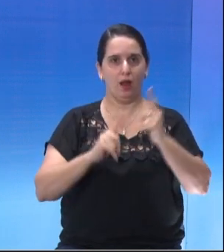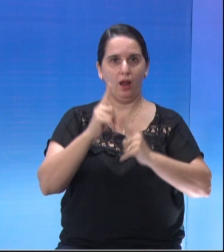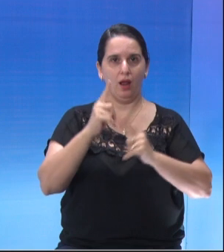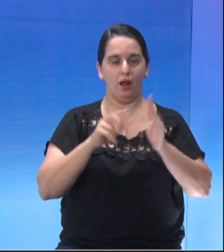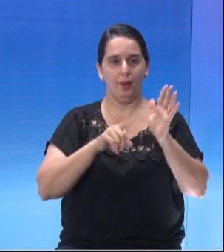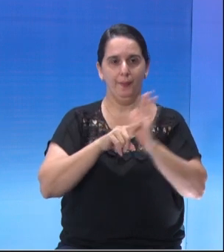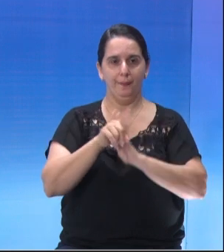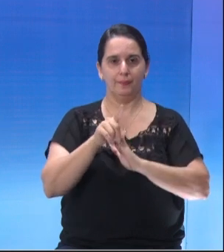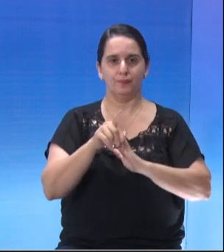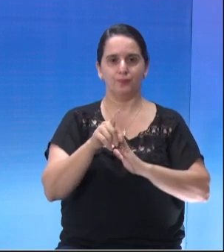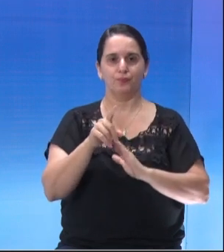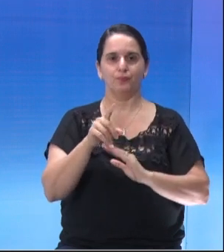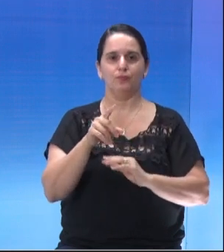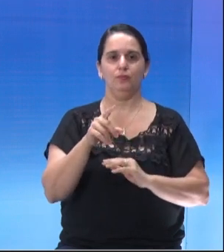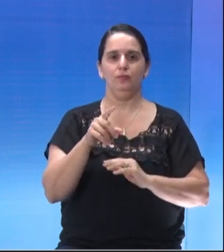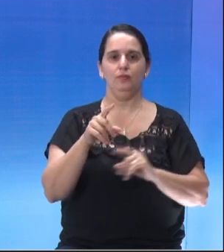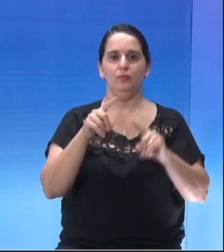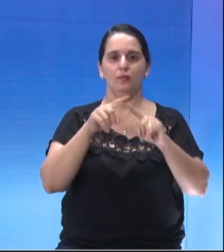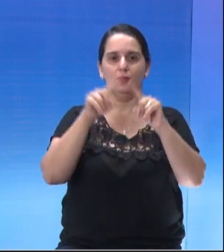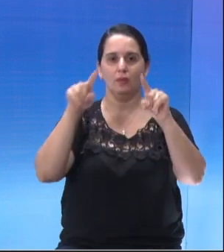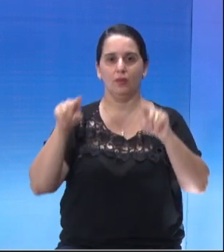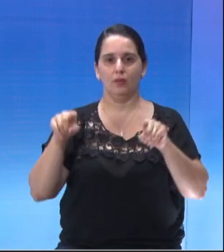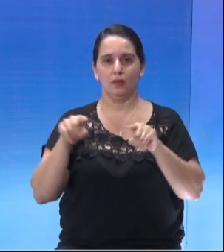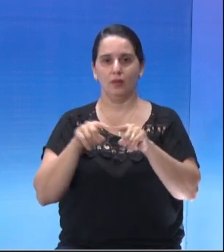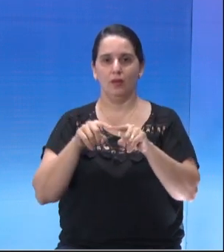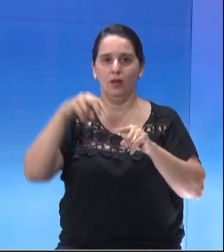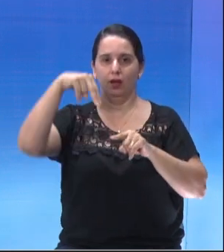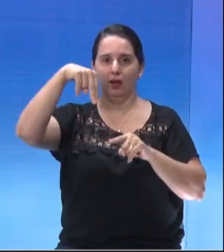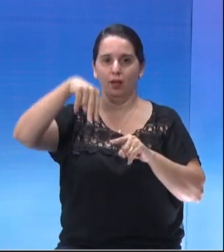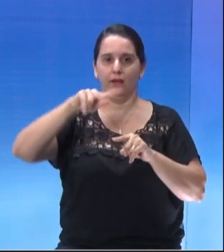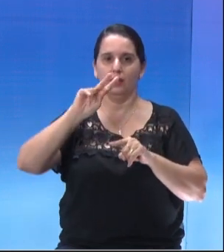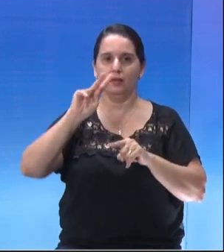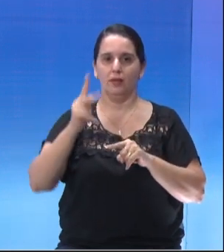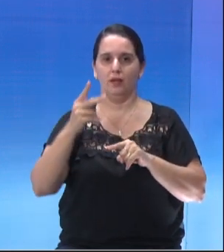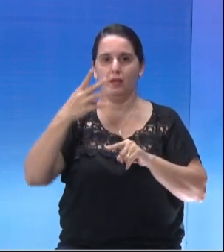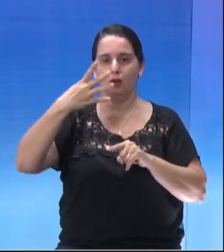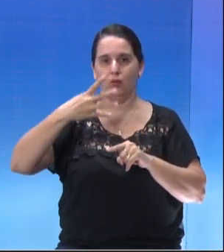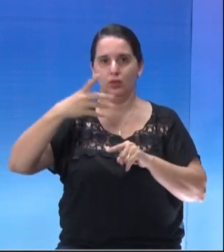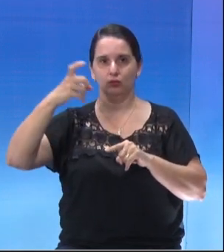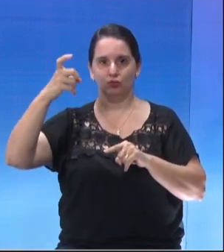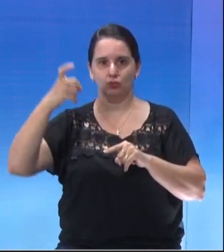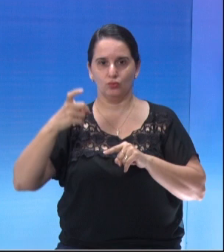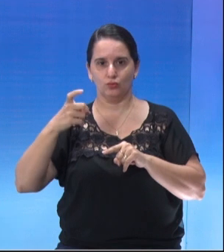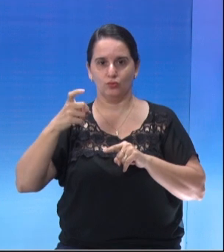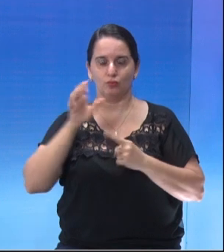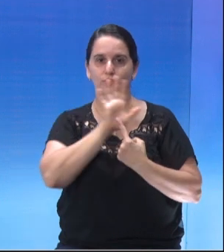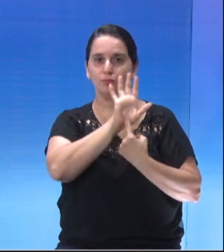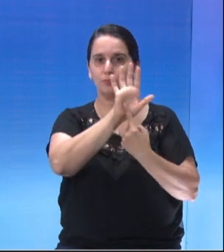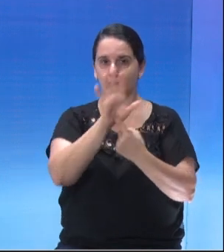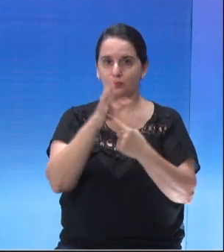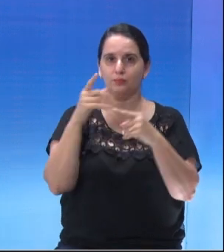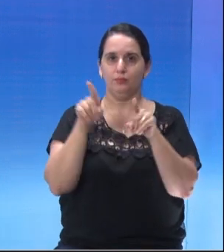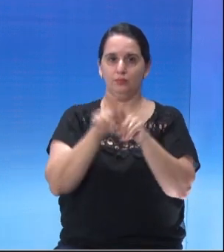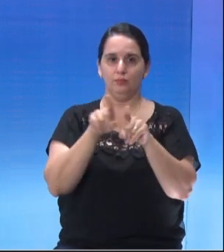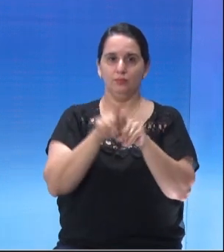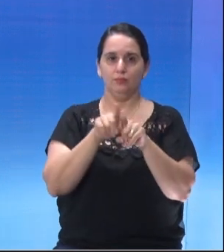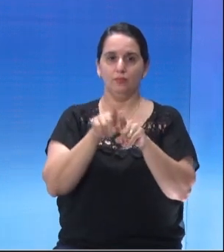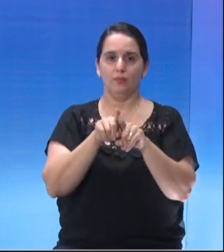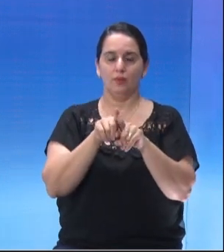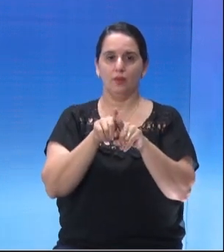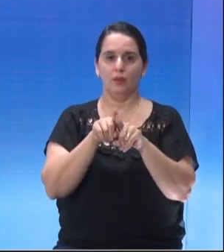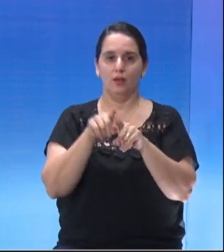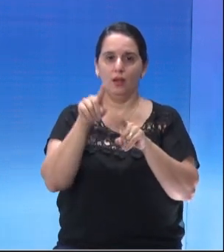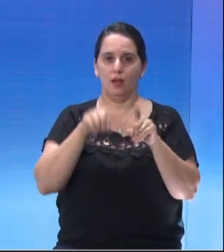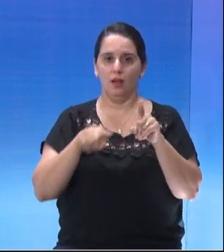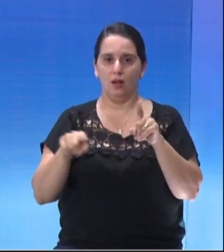nossa, como o enunciado já evidenciou, forma o nosso núcleo de condensação. Só que o enunciado evidencia também que